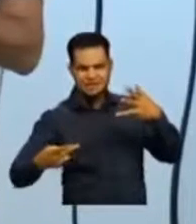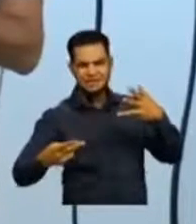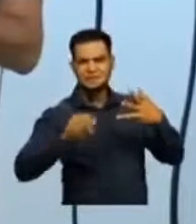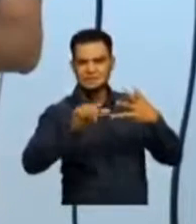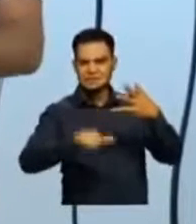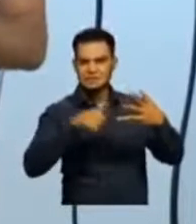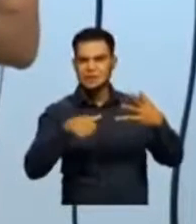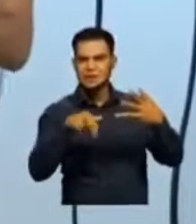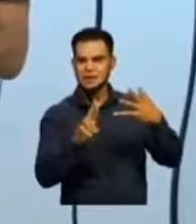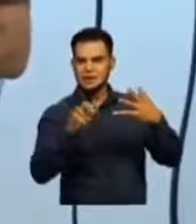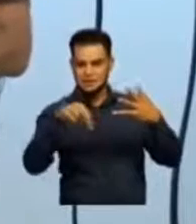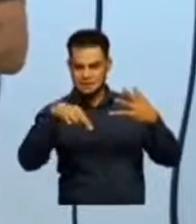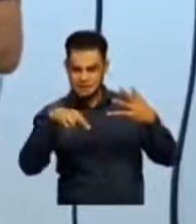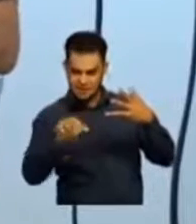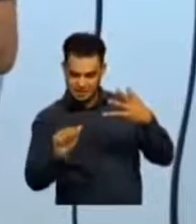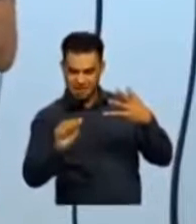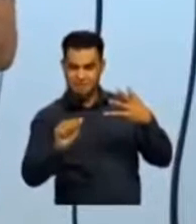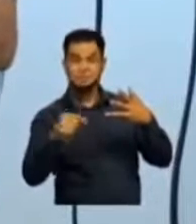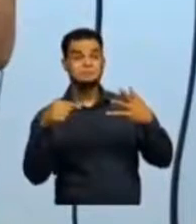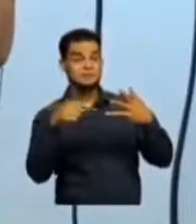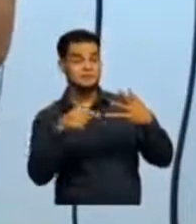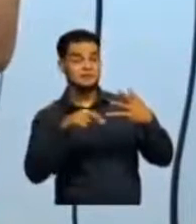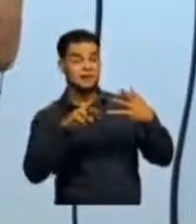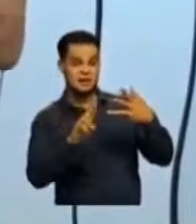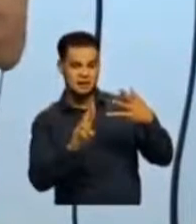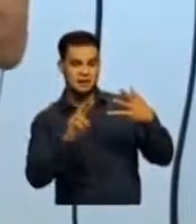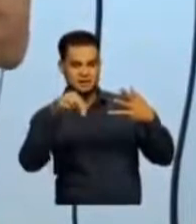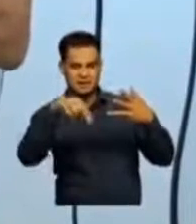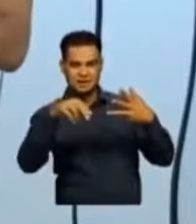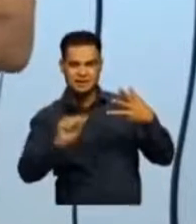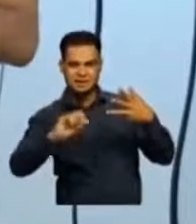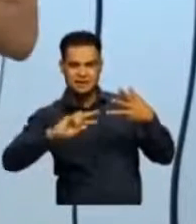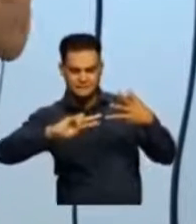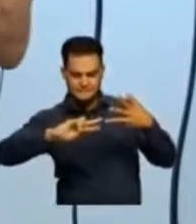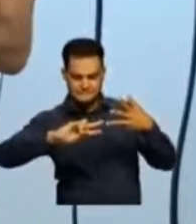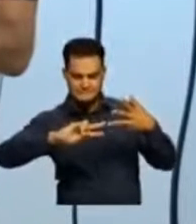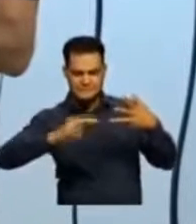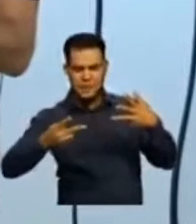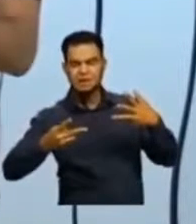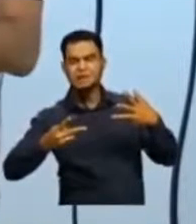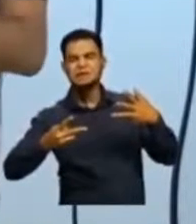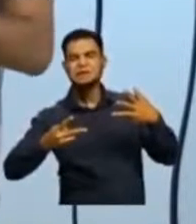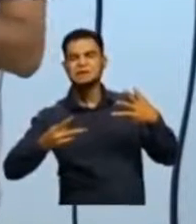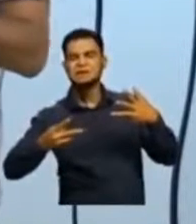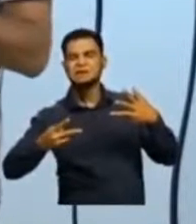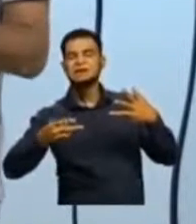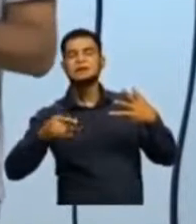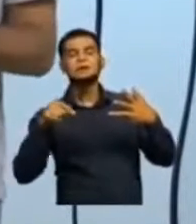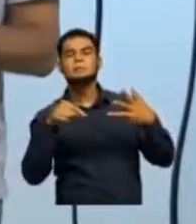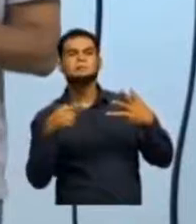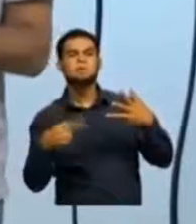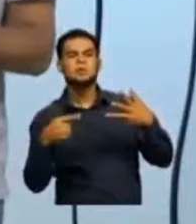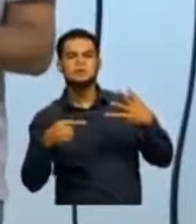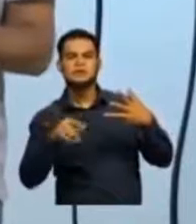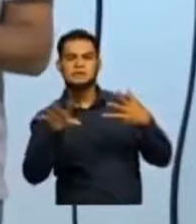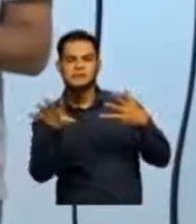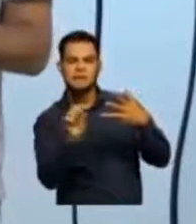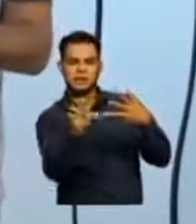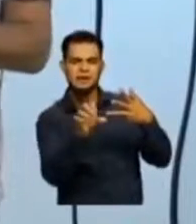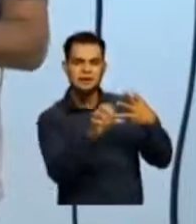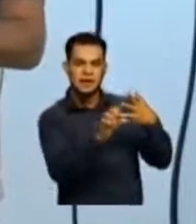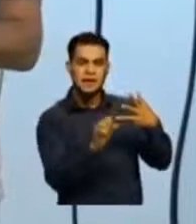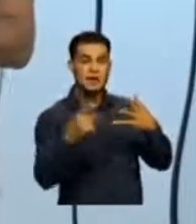RNA. O RNA, então, vai fazer a tradução em RNA mensageiro para estar sintetizando as